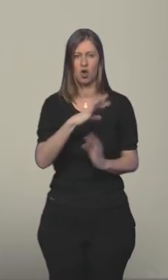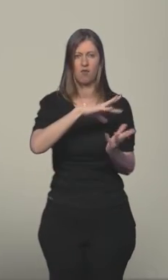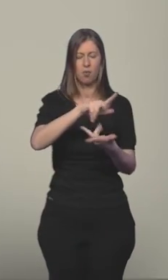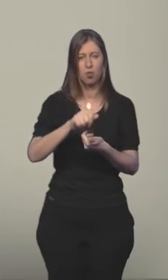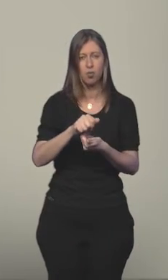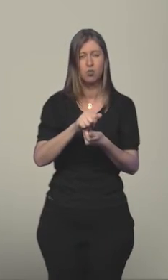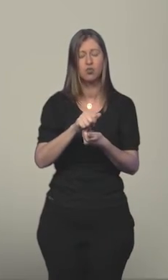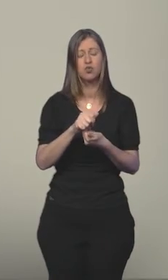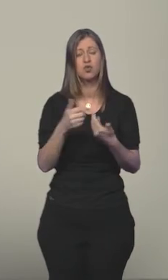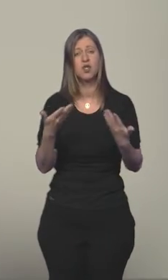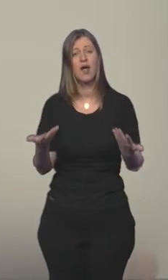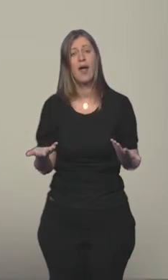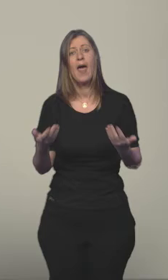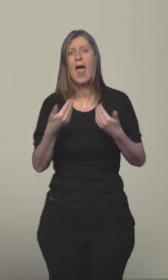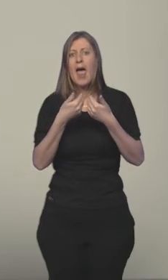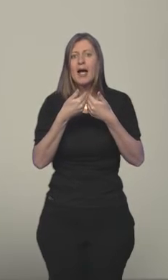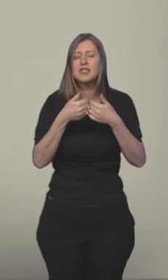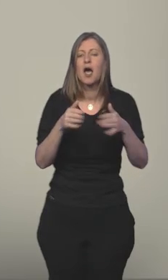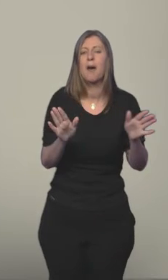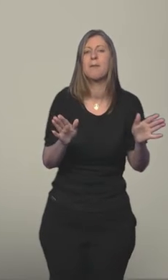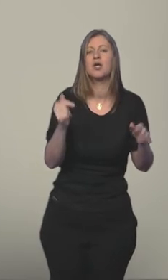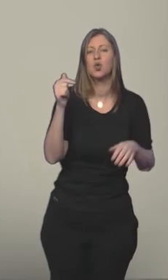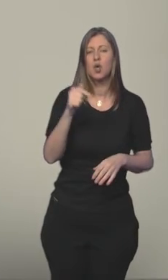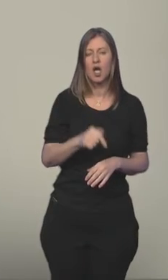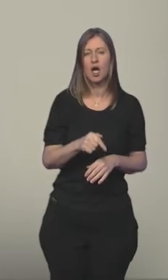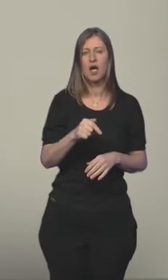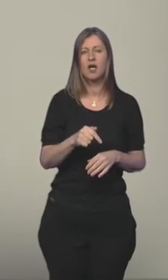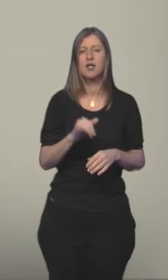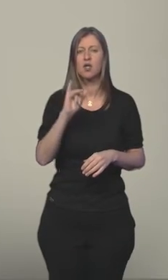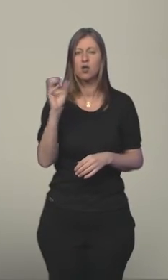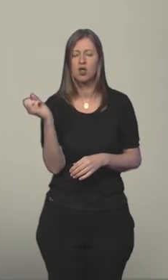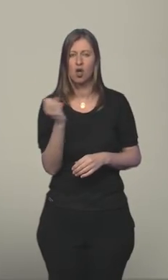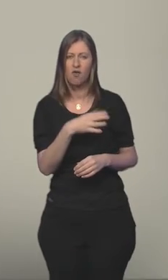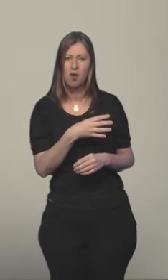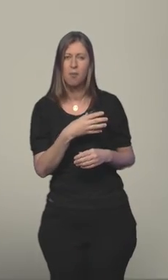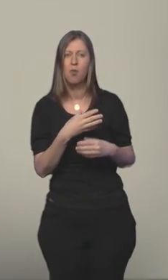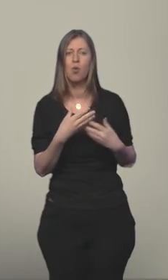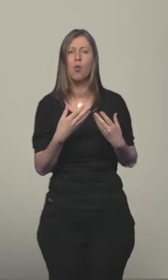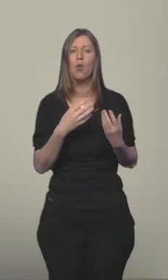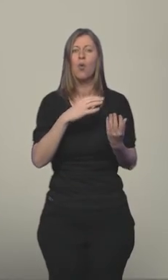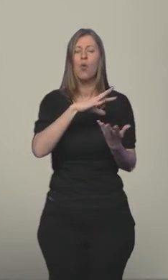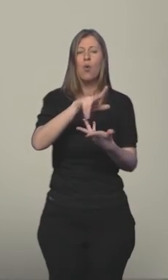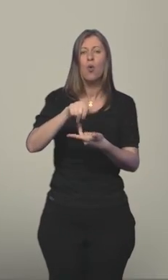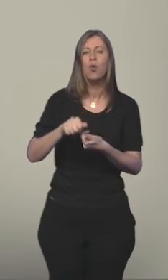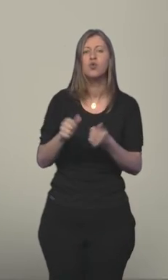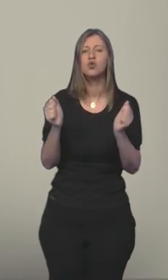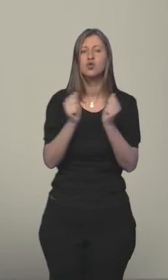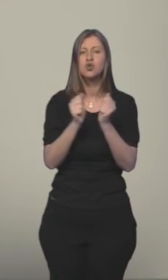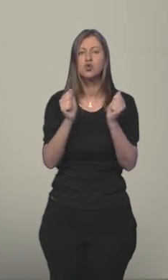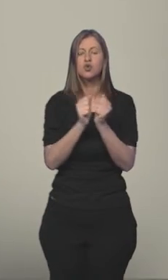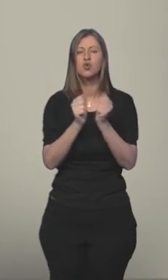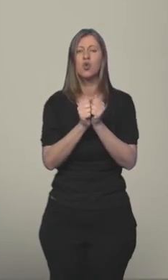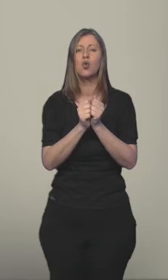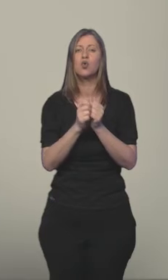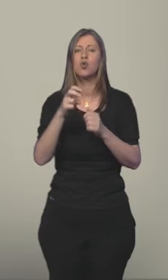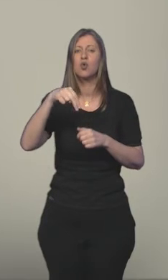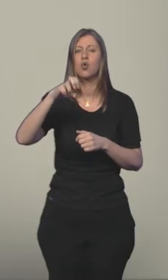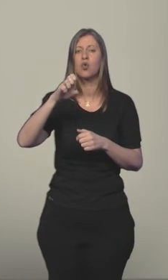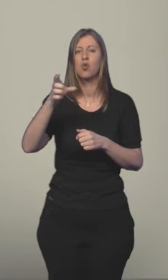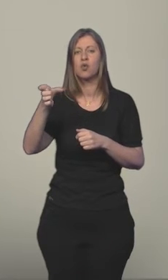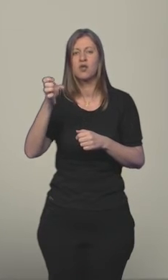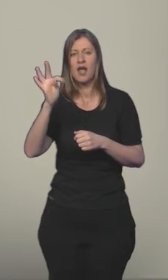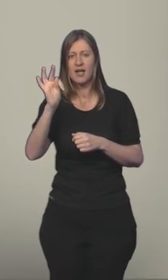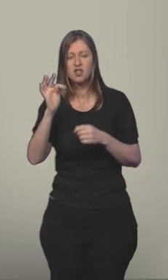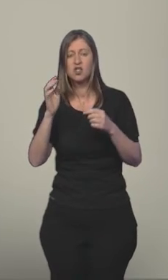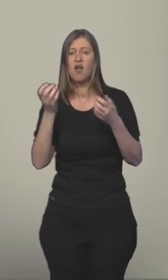de Inova Mundi. E essa abertura aqui, né, do Inova Mundi, junto com o Next, vem